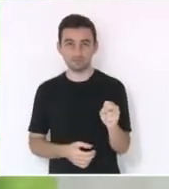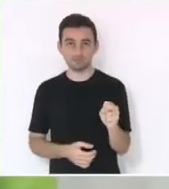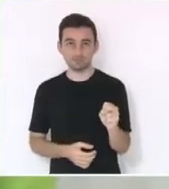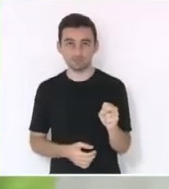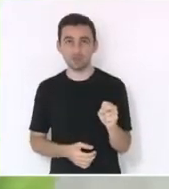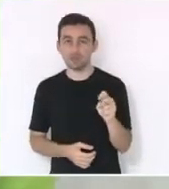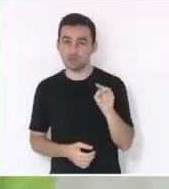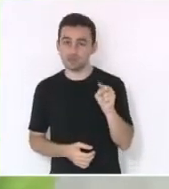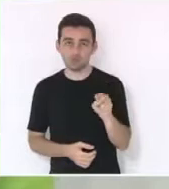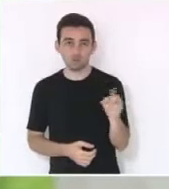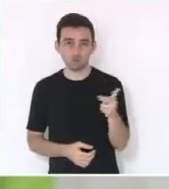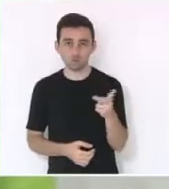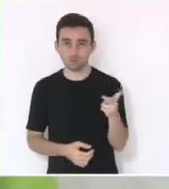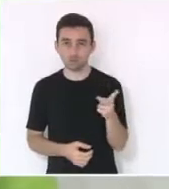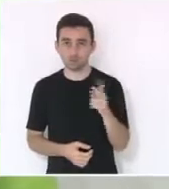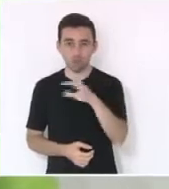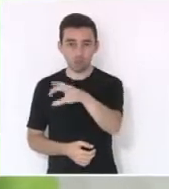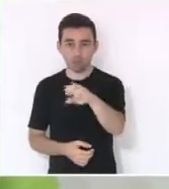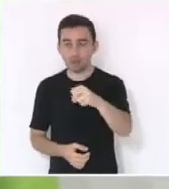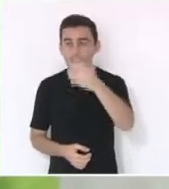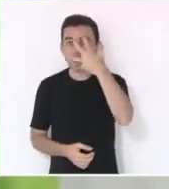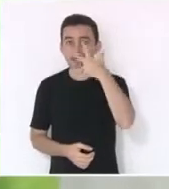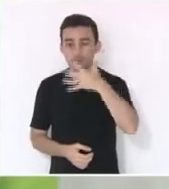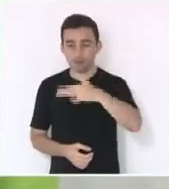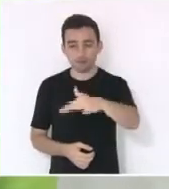que estava jogada ao relento.